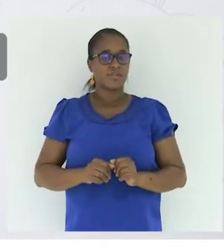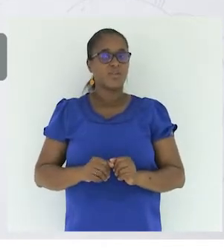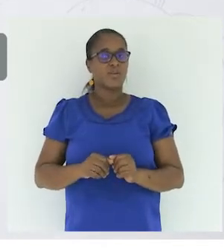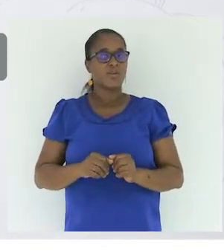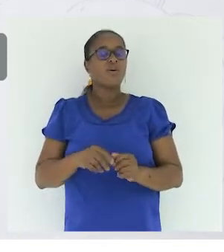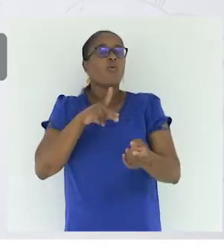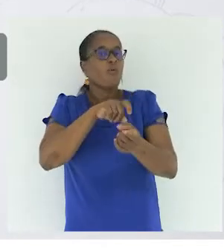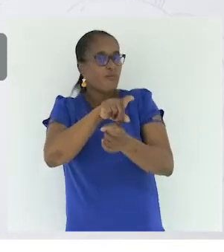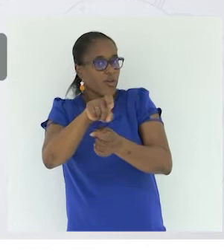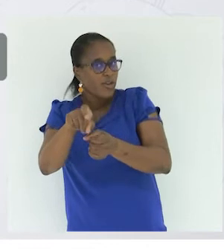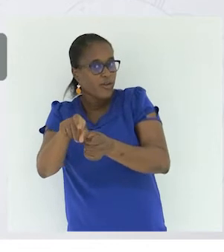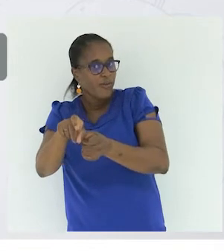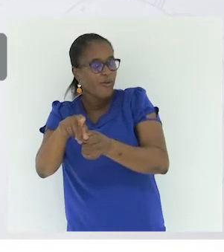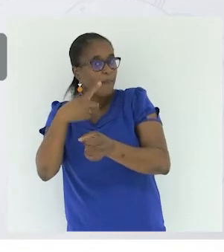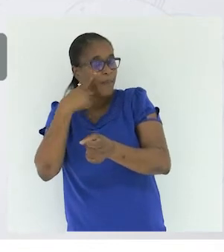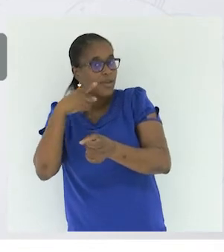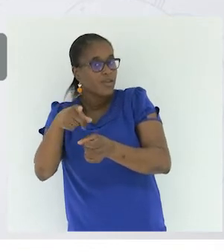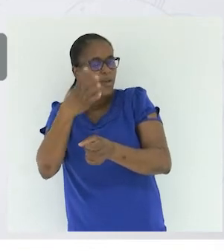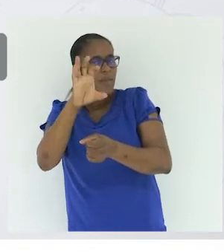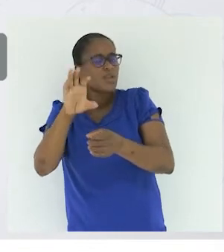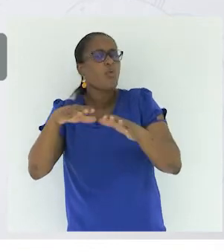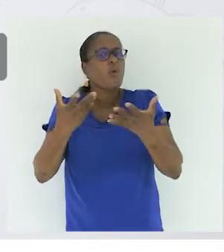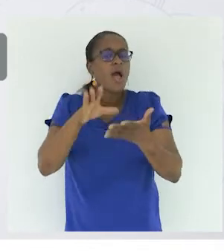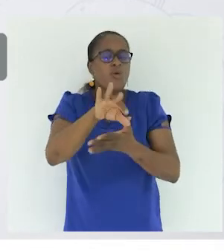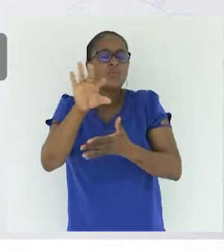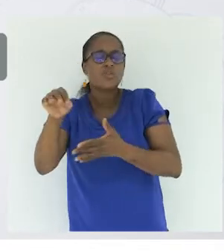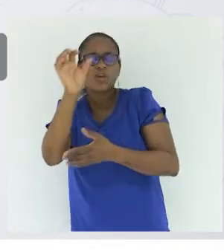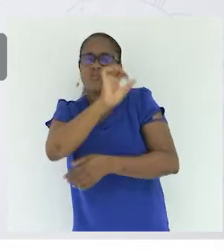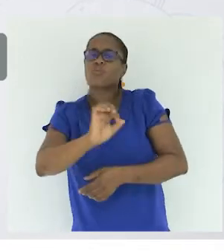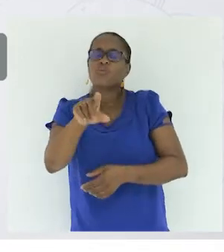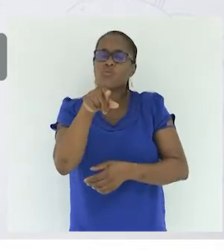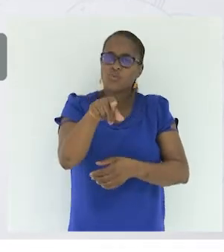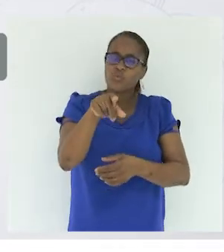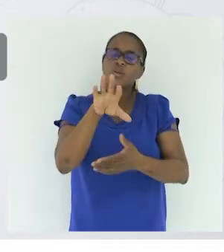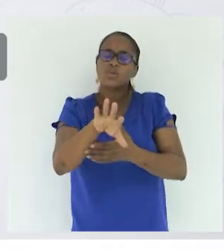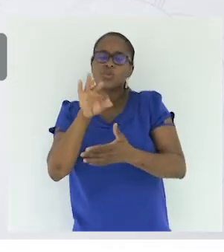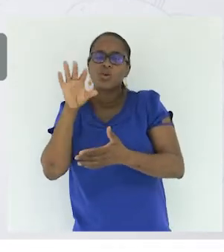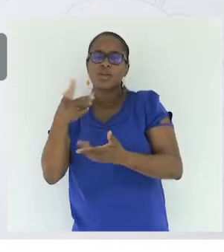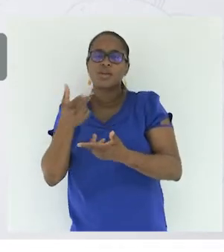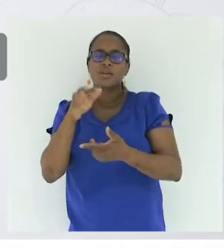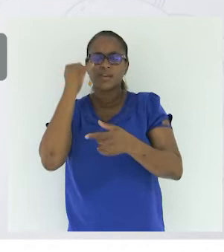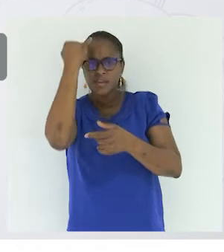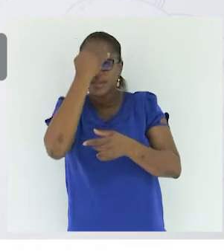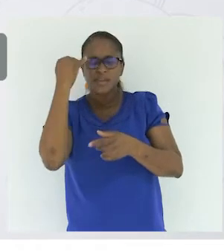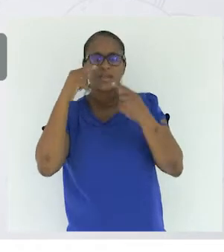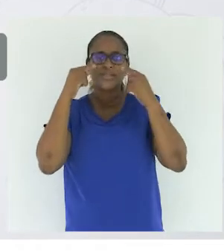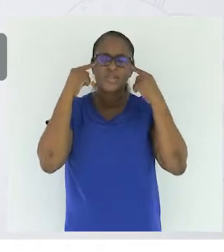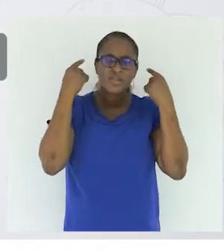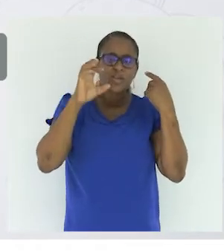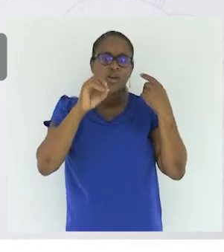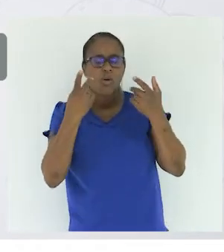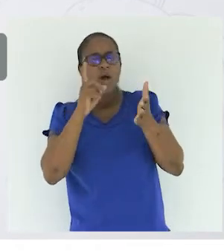O vírus apareceu na... Qual é a opção que escolheram? Índia, China